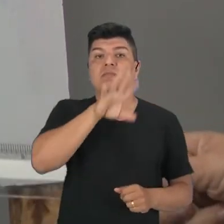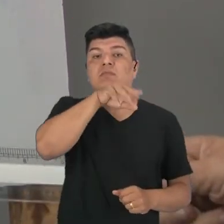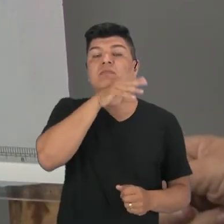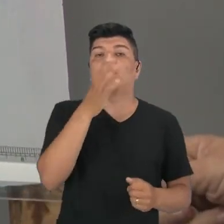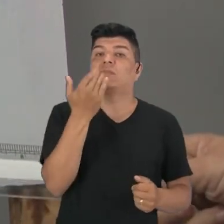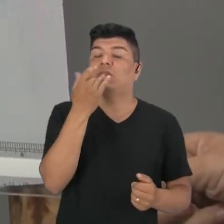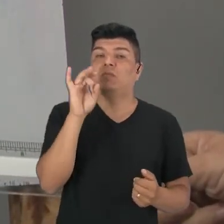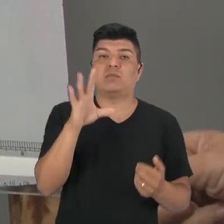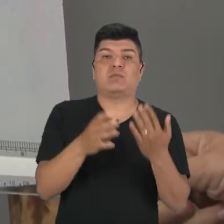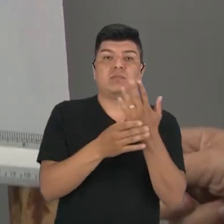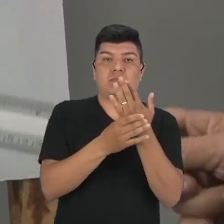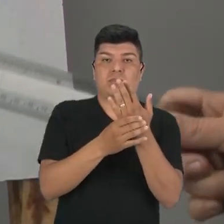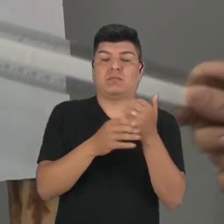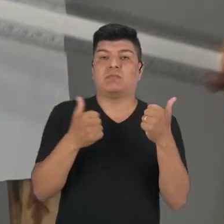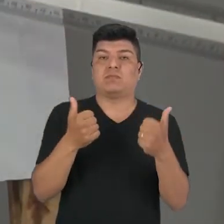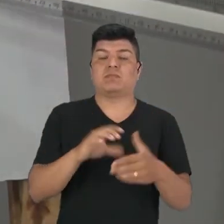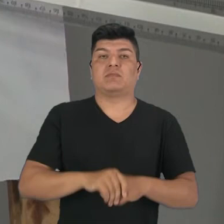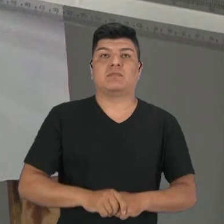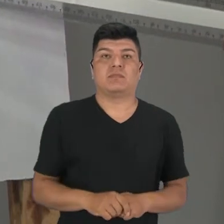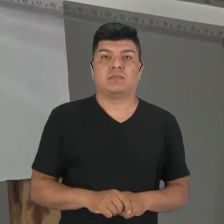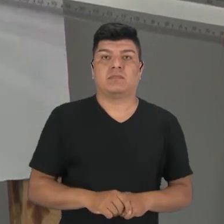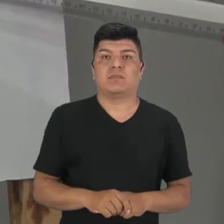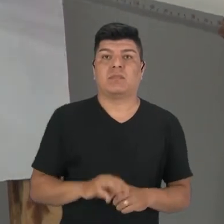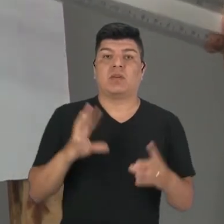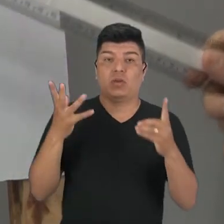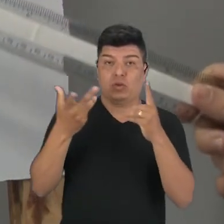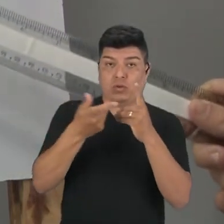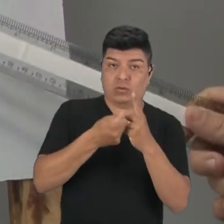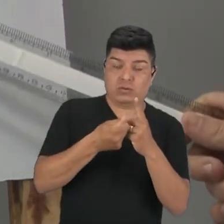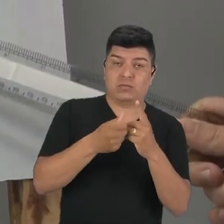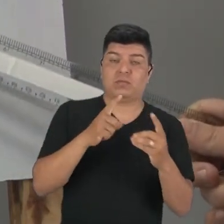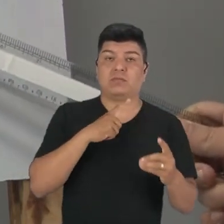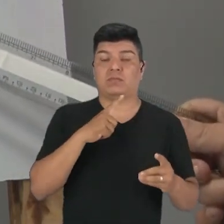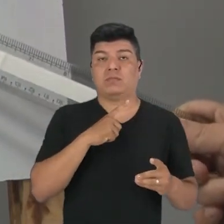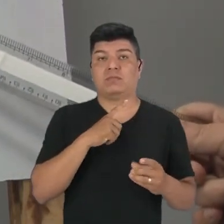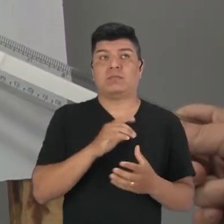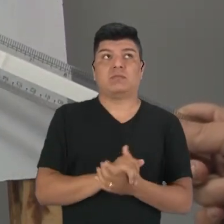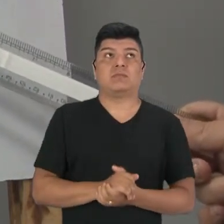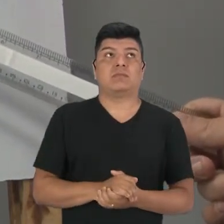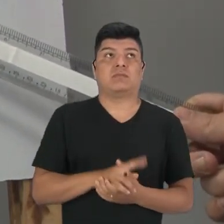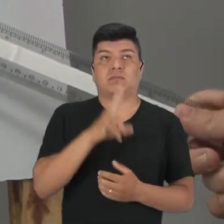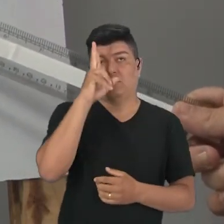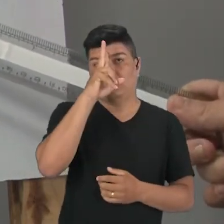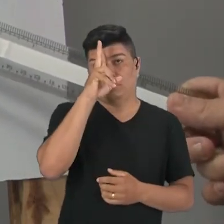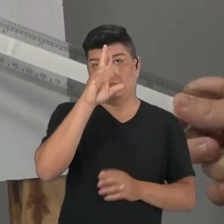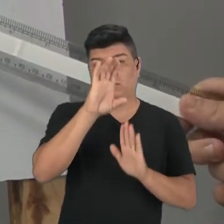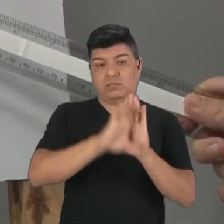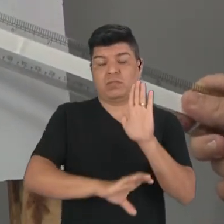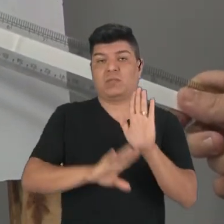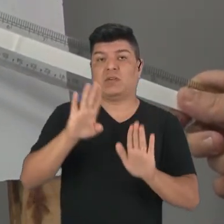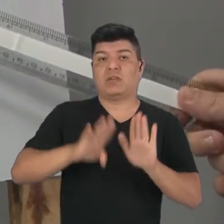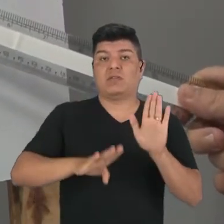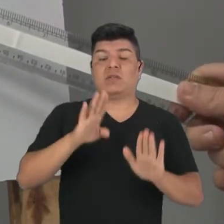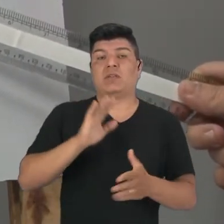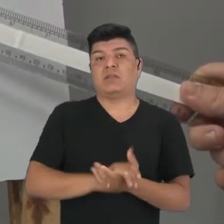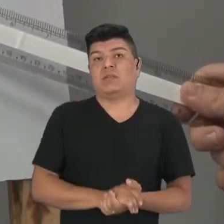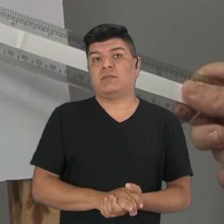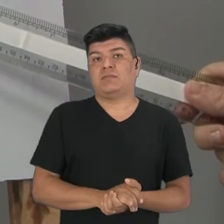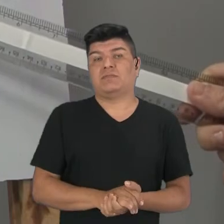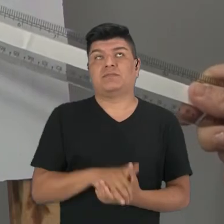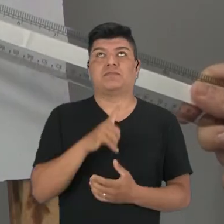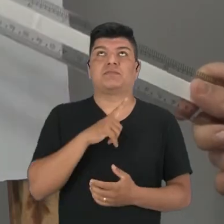alimenta apenas de vegetais tá E onívoros aí tem aluna Só lembrando o conceito às vezes penso assim